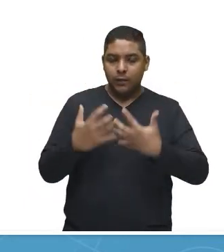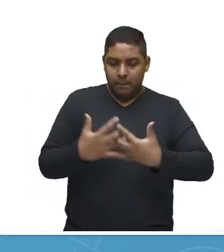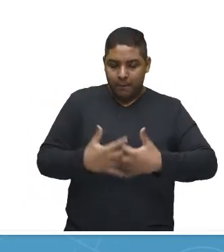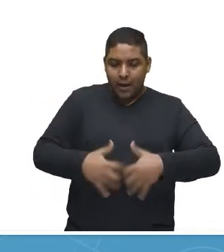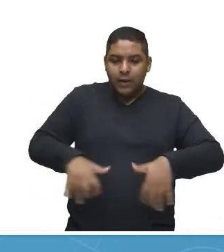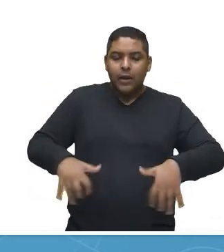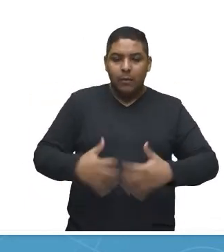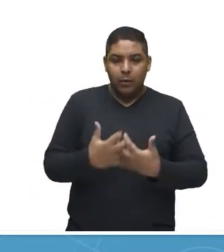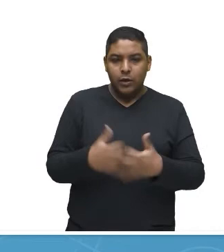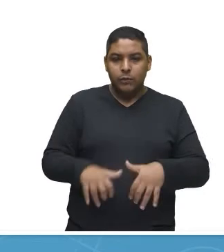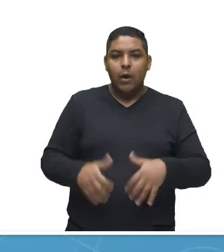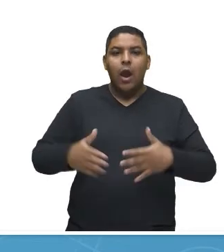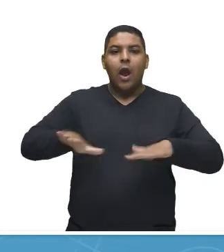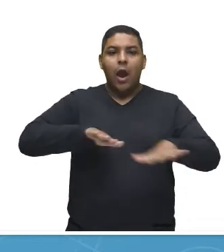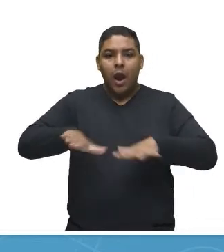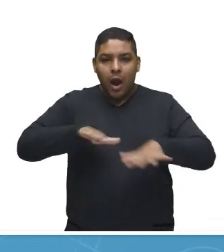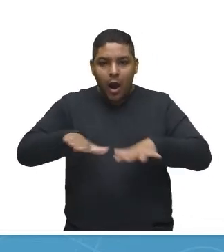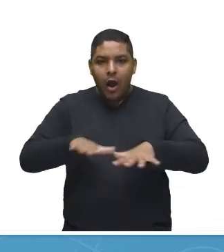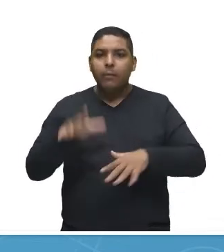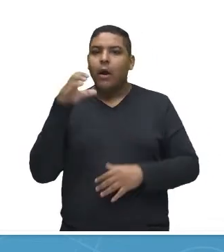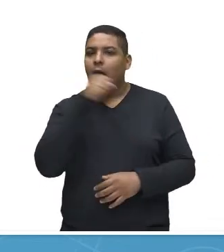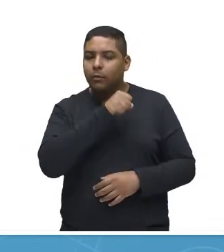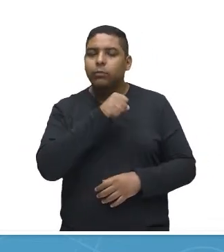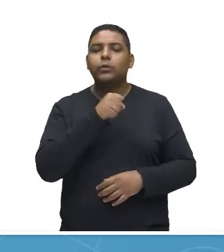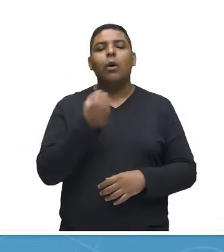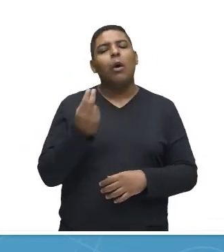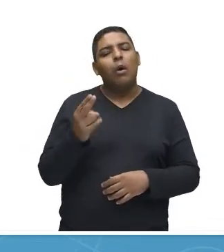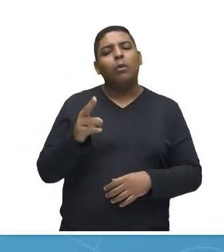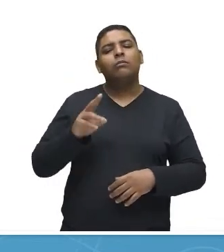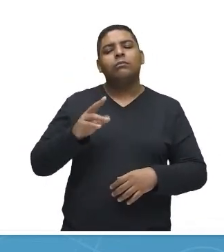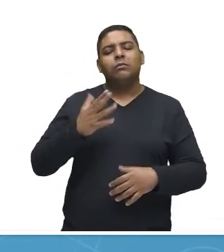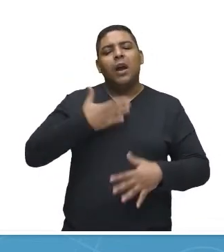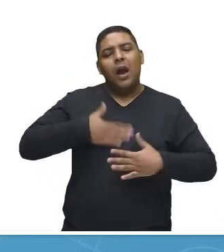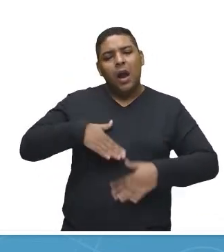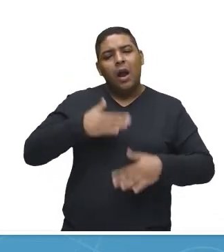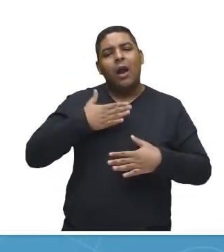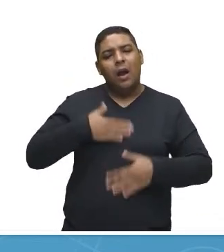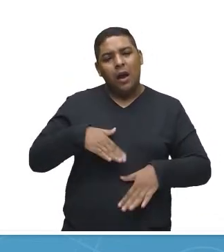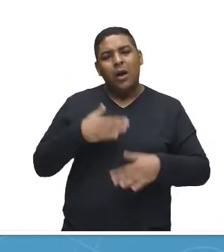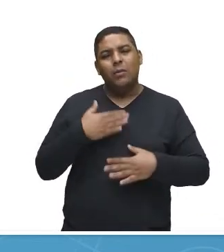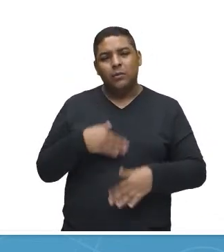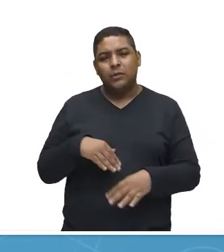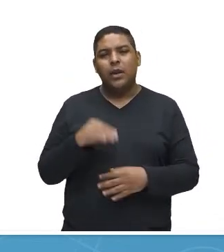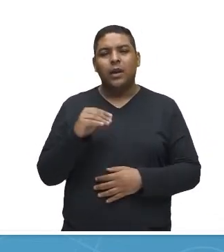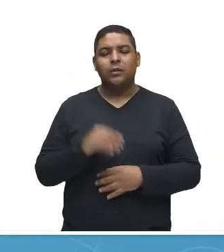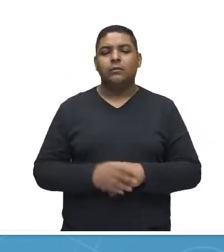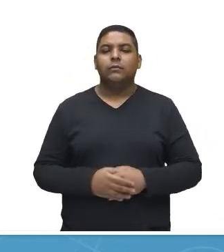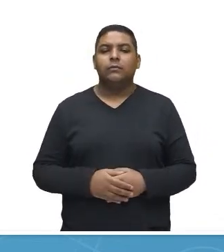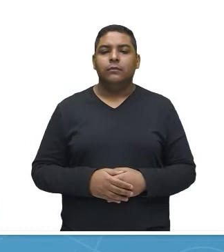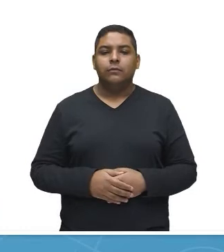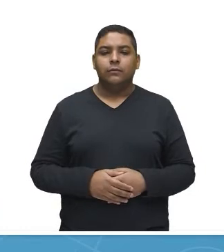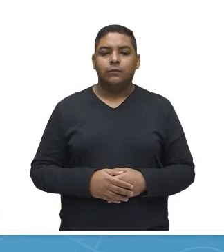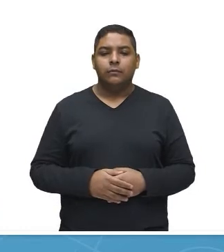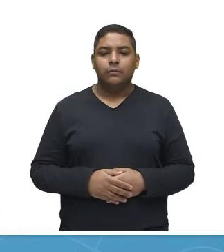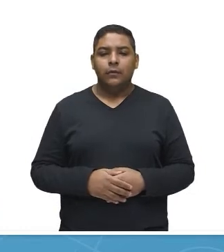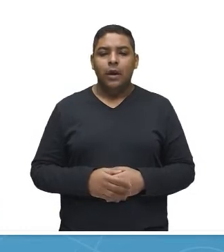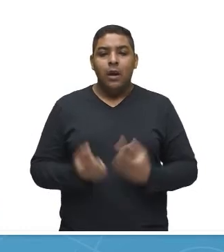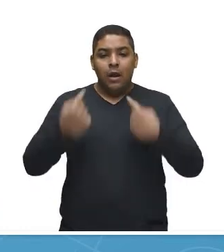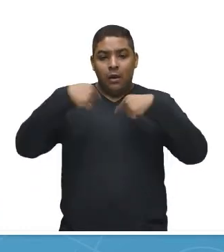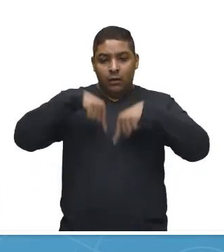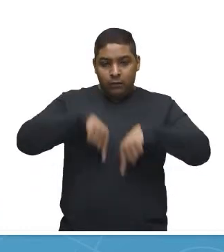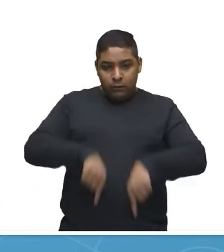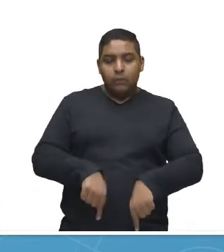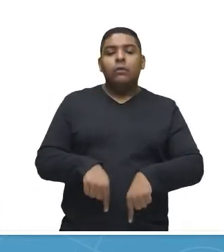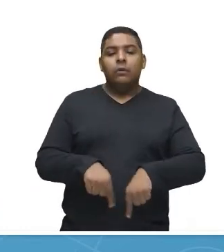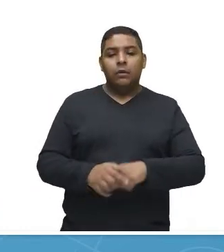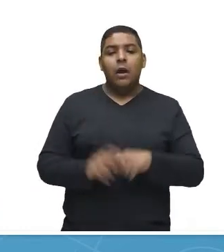metabolismo muito acelerado, outro não tanto assim, né? A questão da composição corporal, da